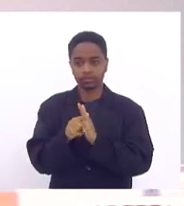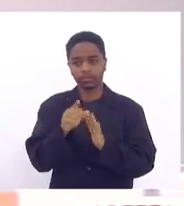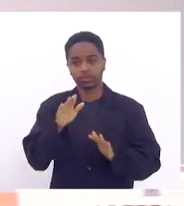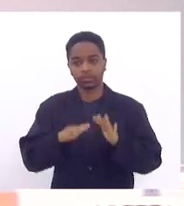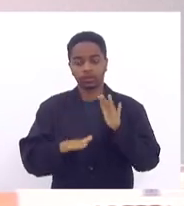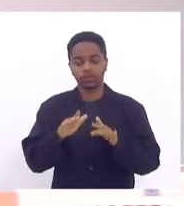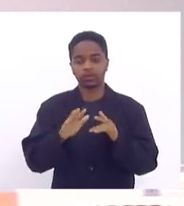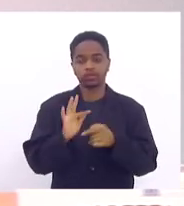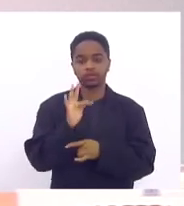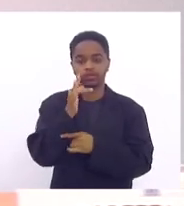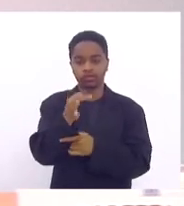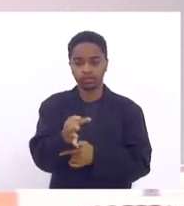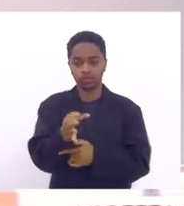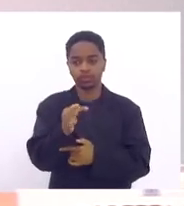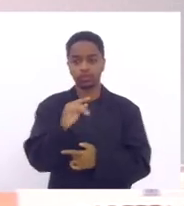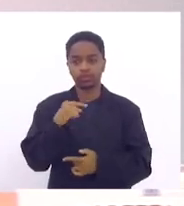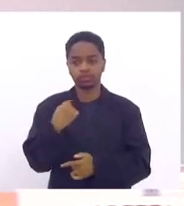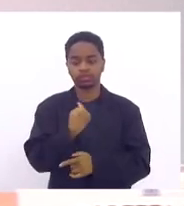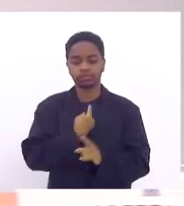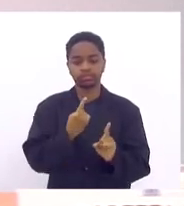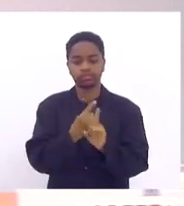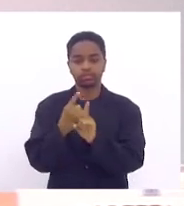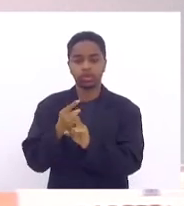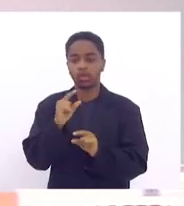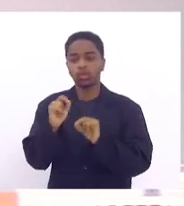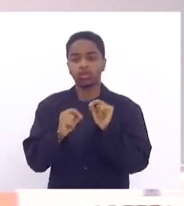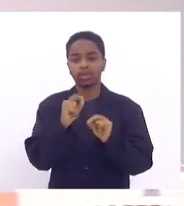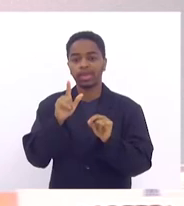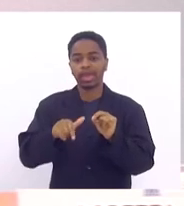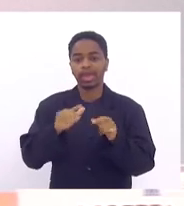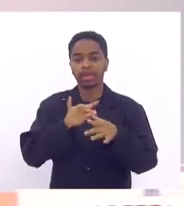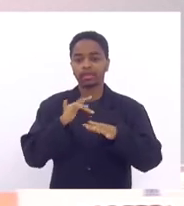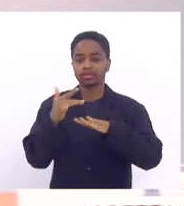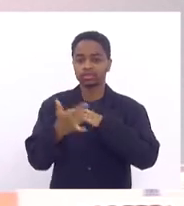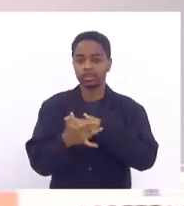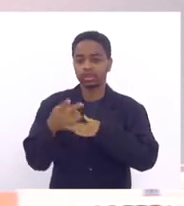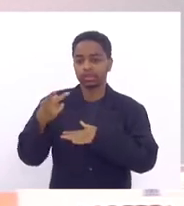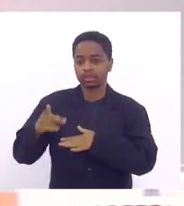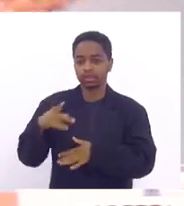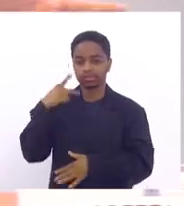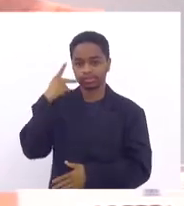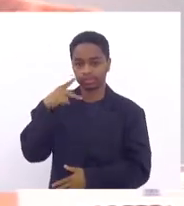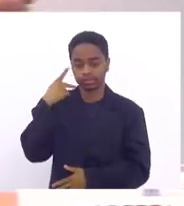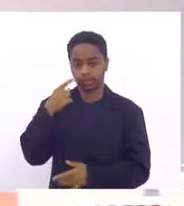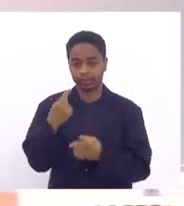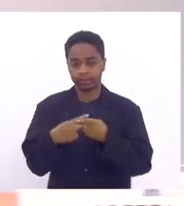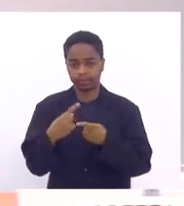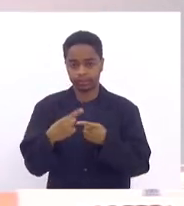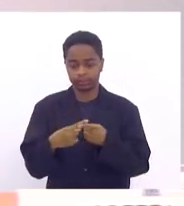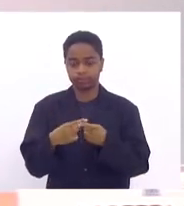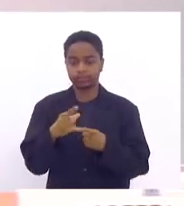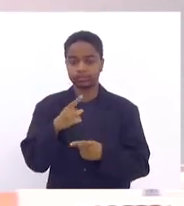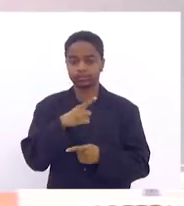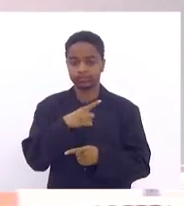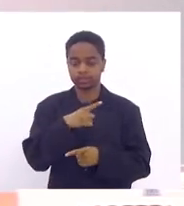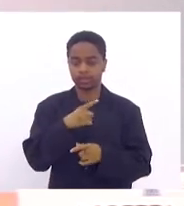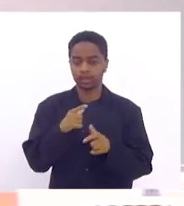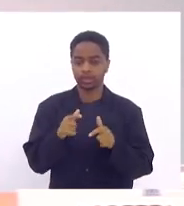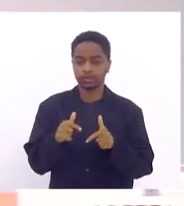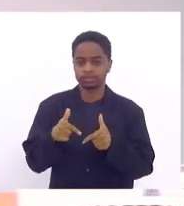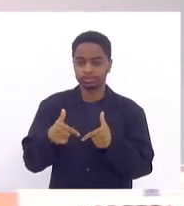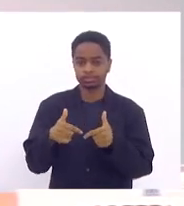para uma próxima próximo encontro o que são as redes sociais dos parlamentares muito embora a gente tenha na jurisprudência um